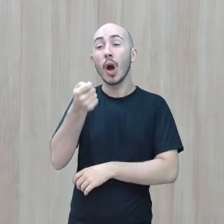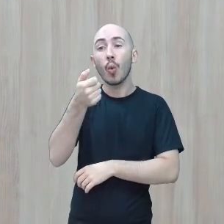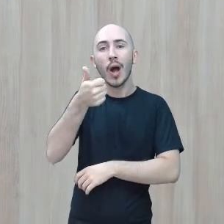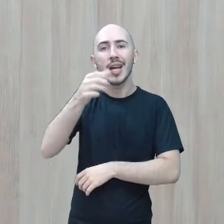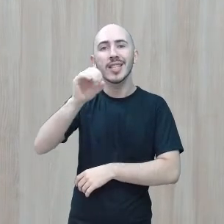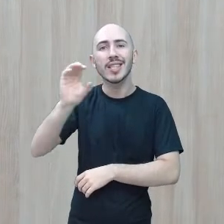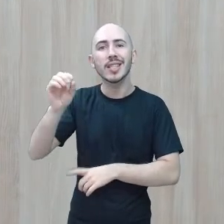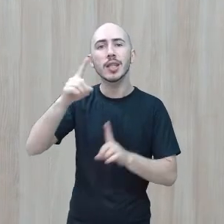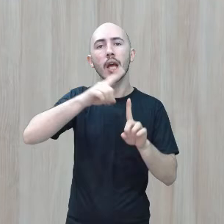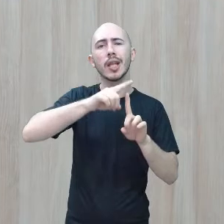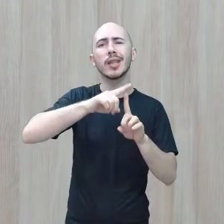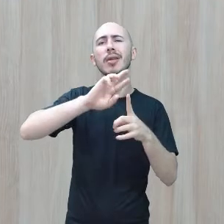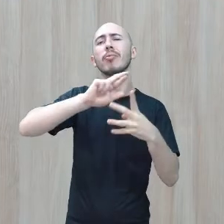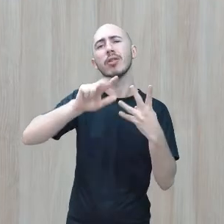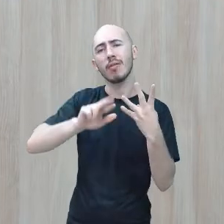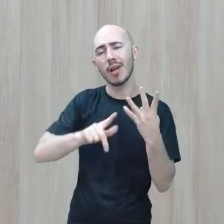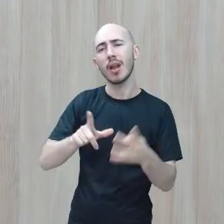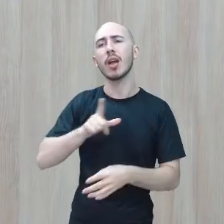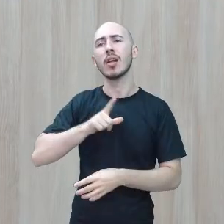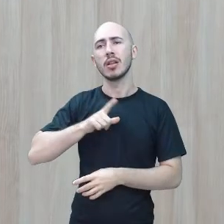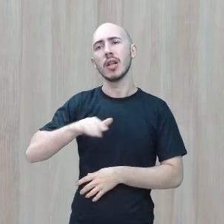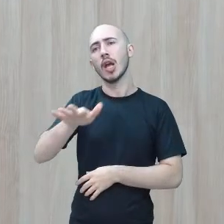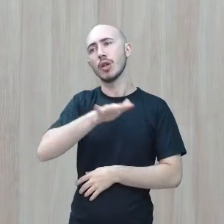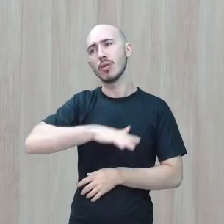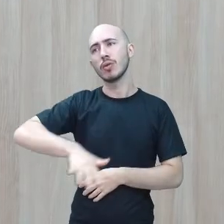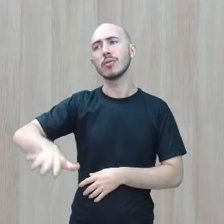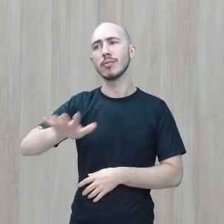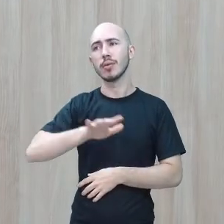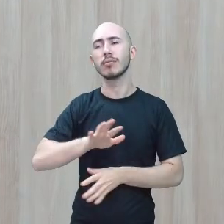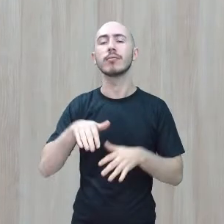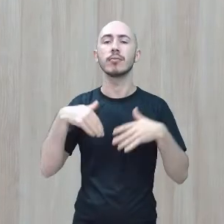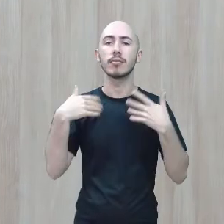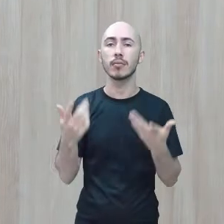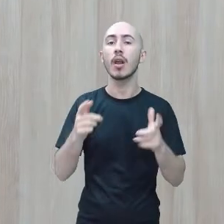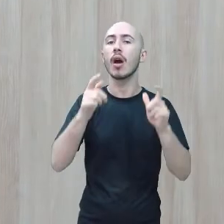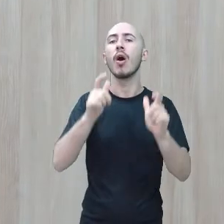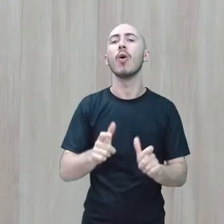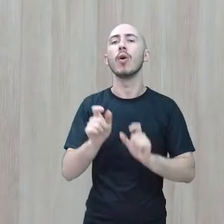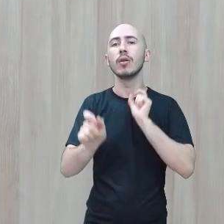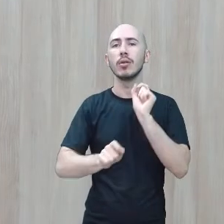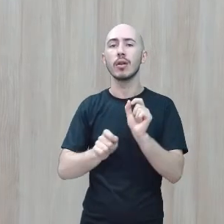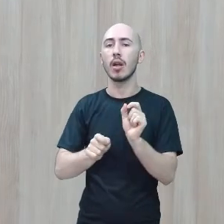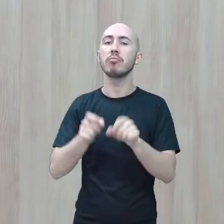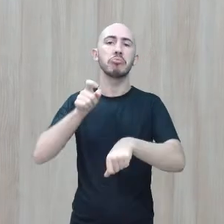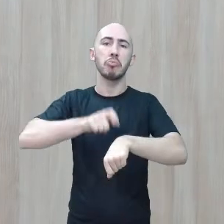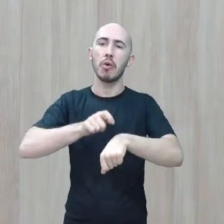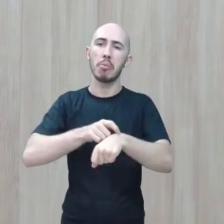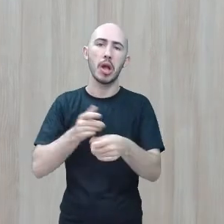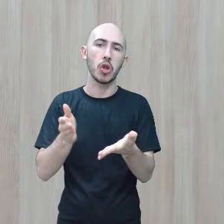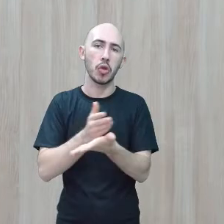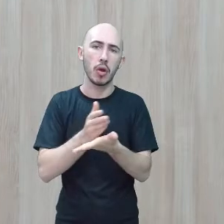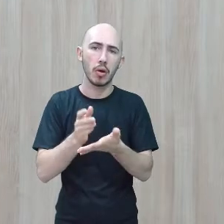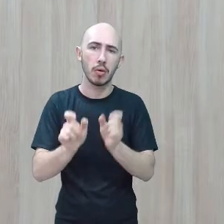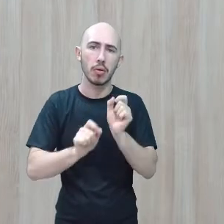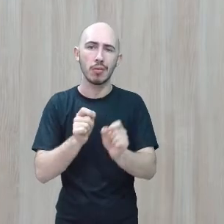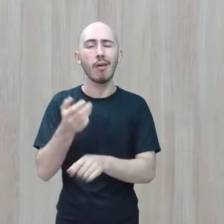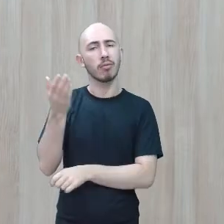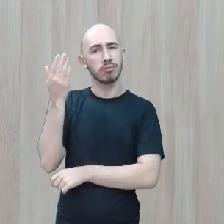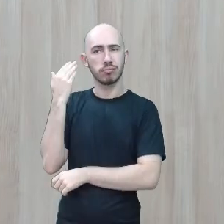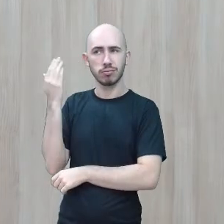dentro desse sítio, né, que é chamado da Tamarineira, e onde, em algum momento, né, os